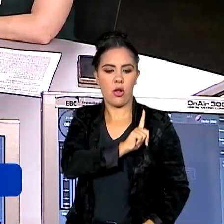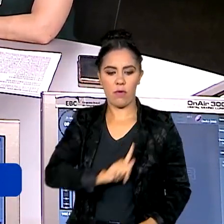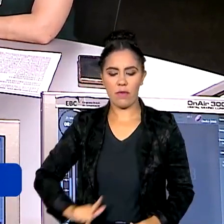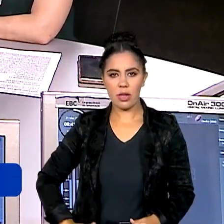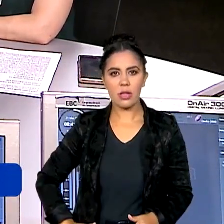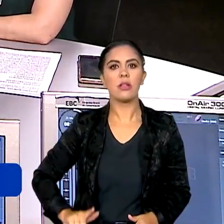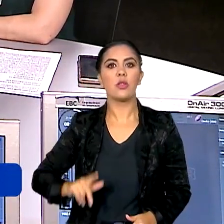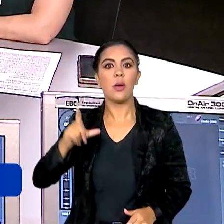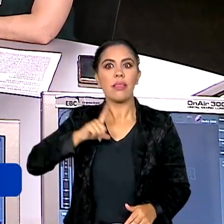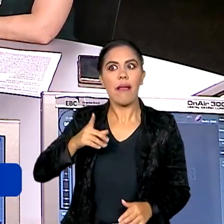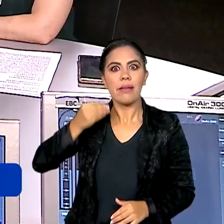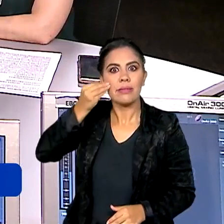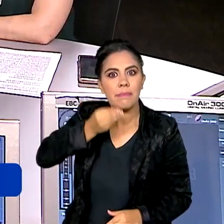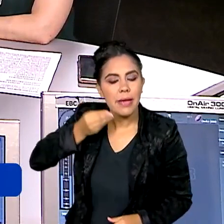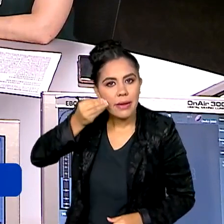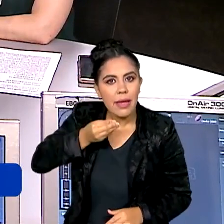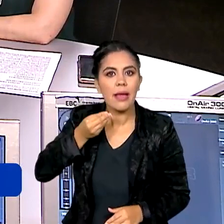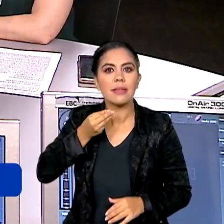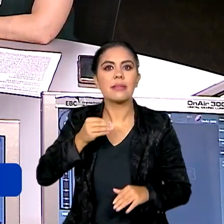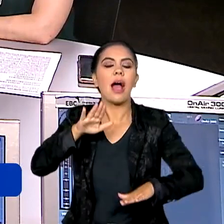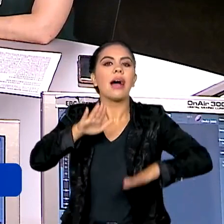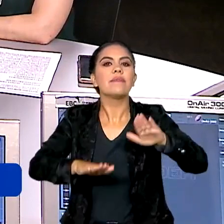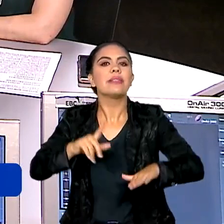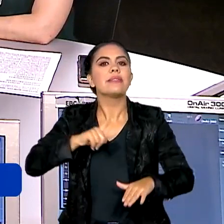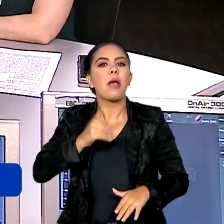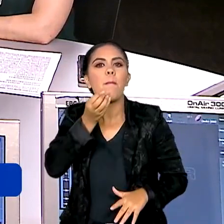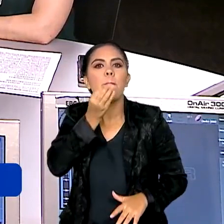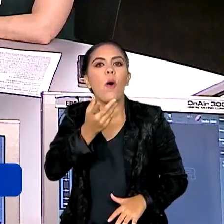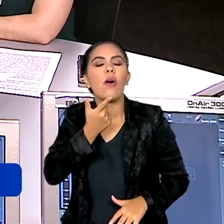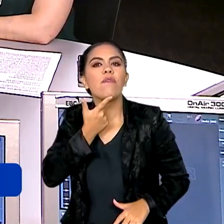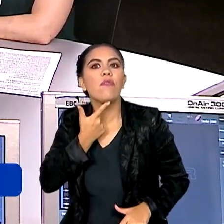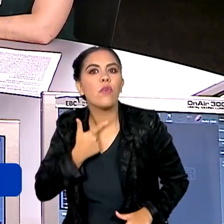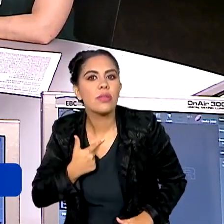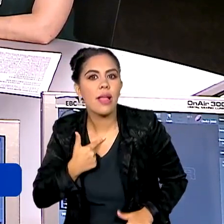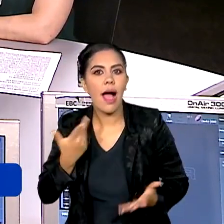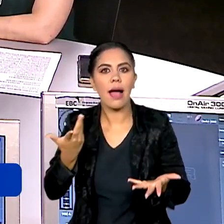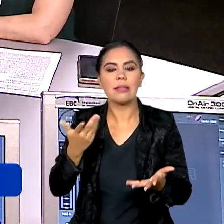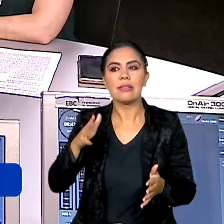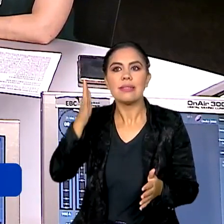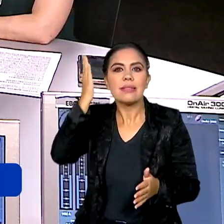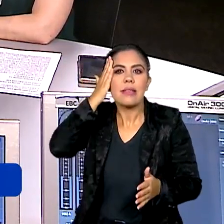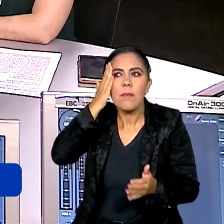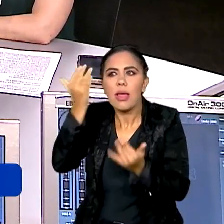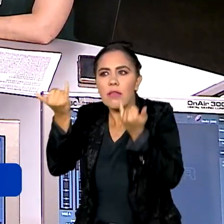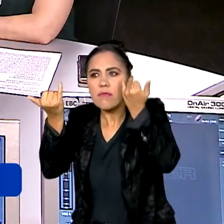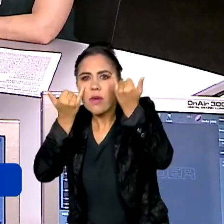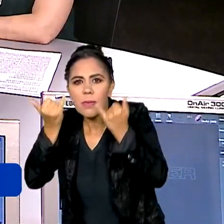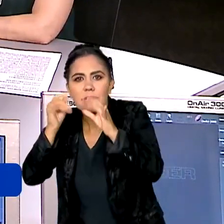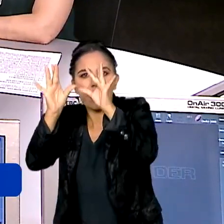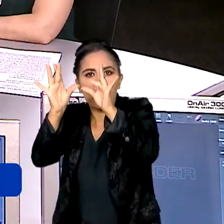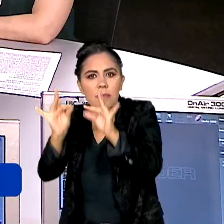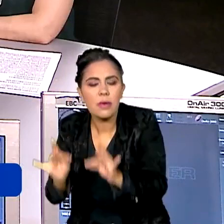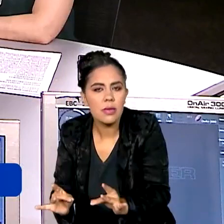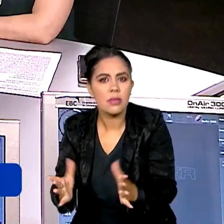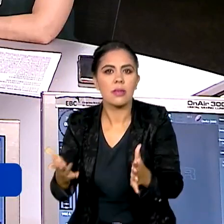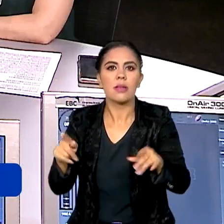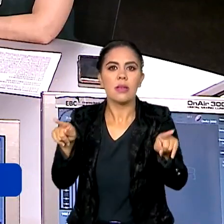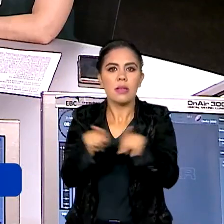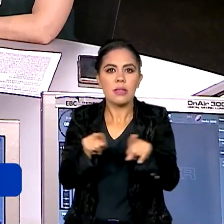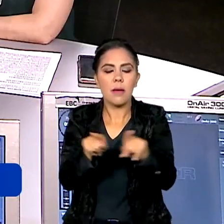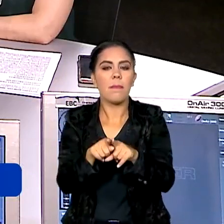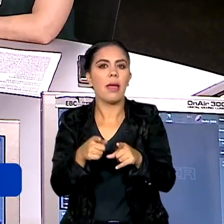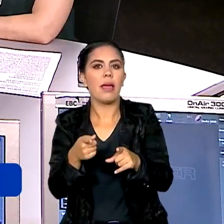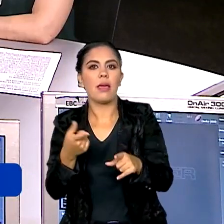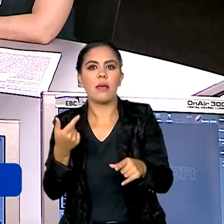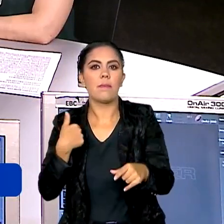intenções e, ao não rechecar uma informação, ter excesso de ansiedade às vezes para